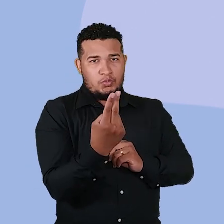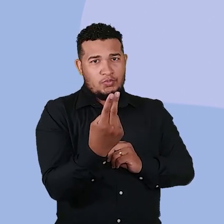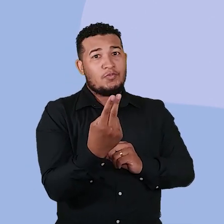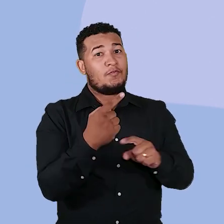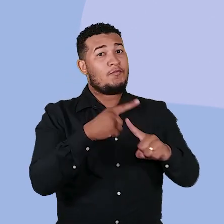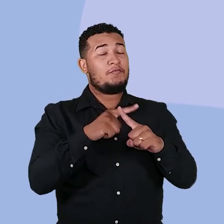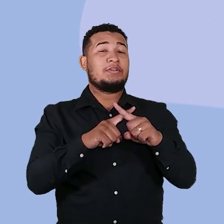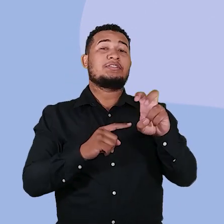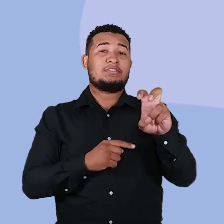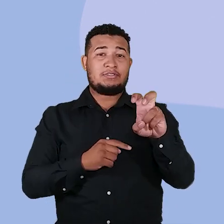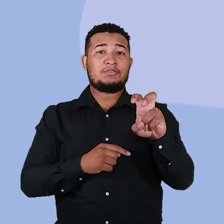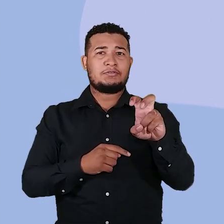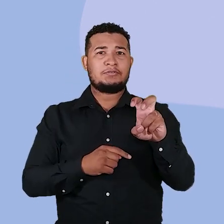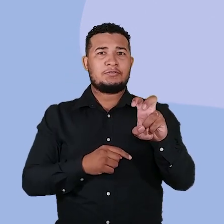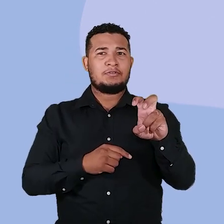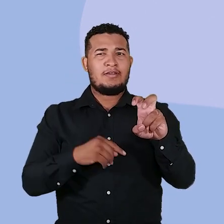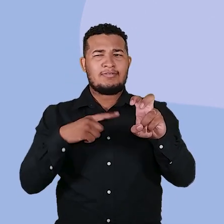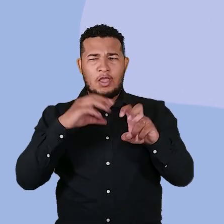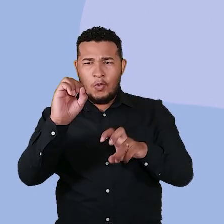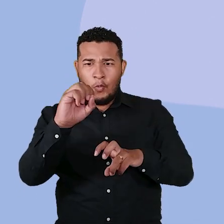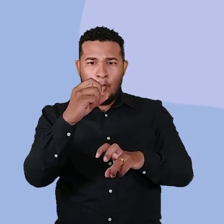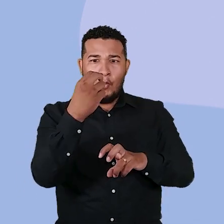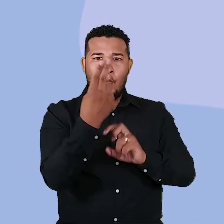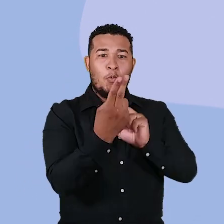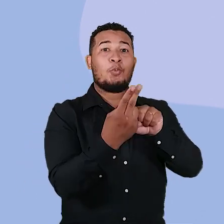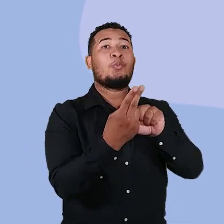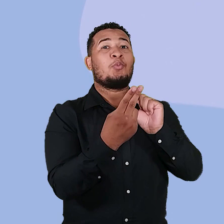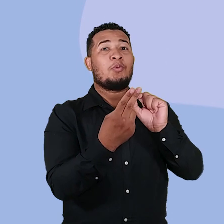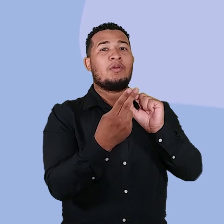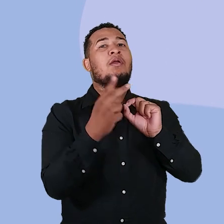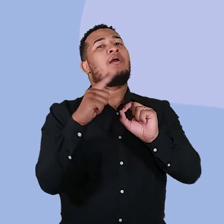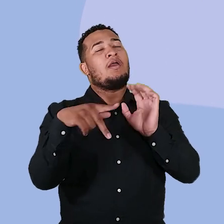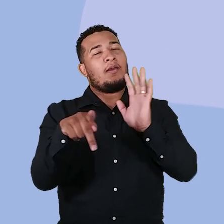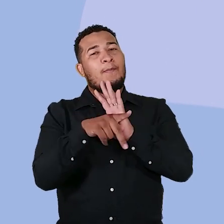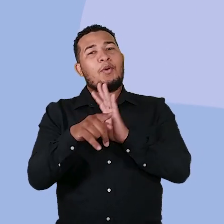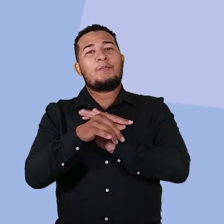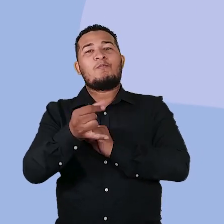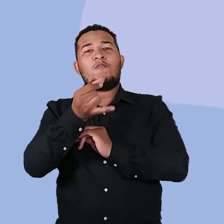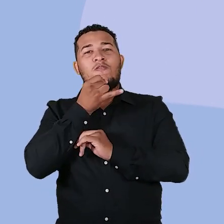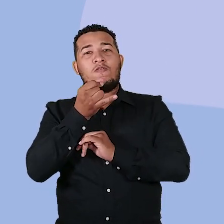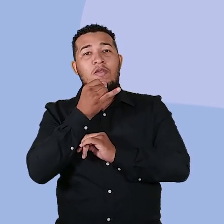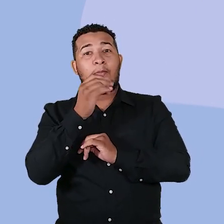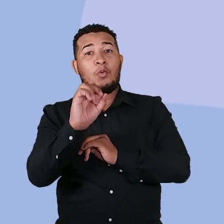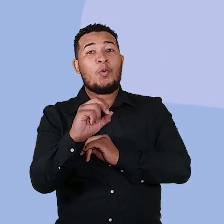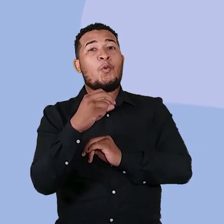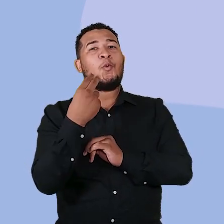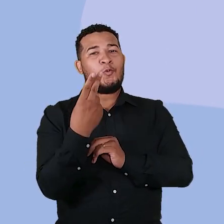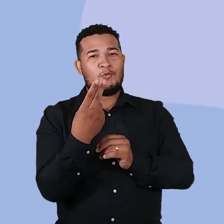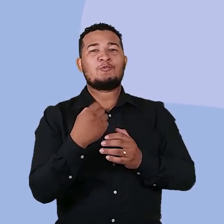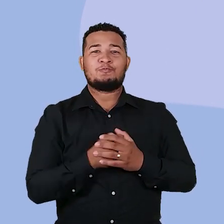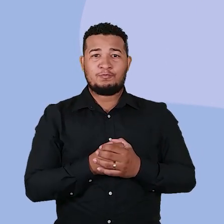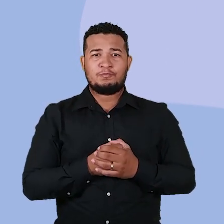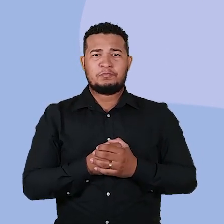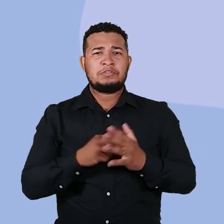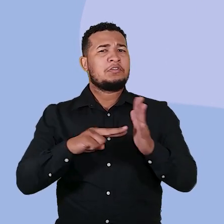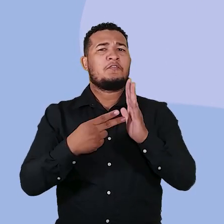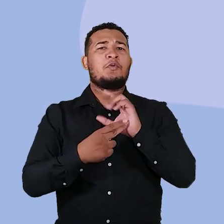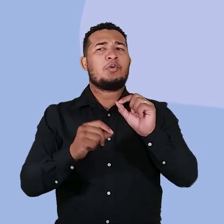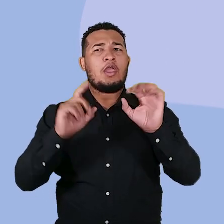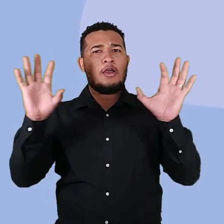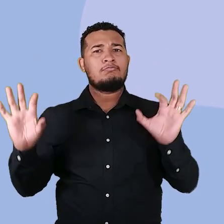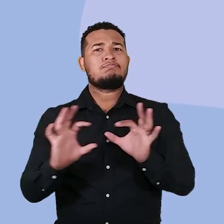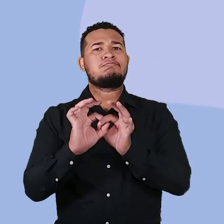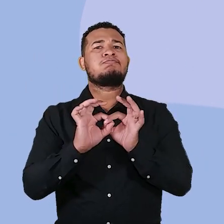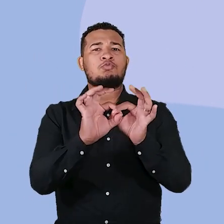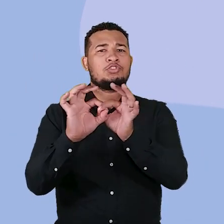ou múltiplo de 5 apareceu ou então estamos falando de exemplos com o evento ou